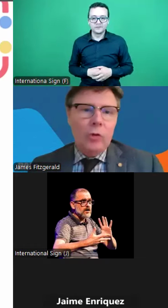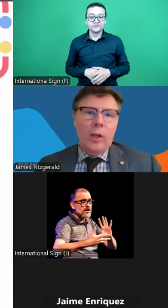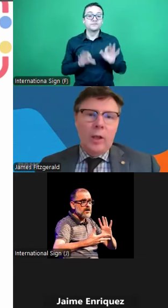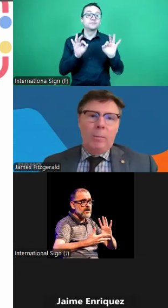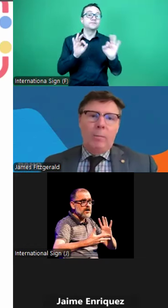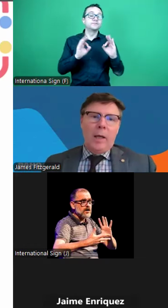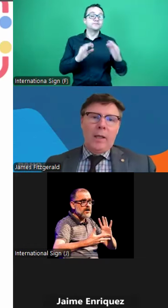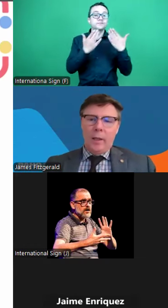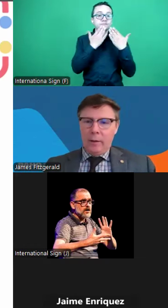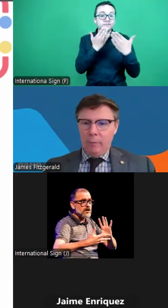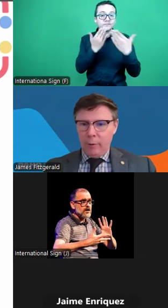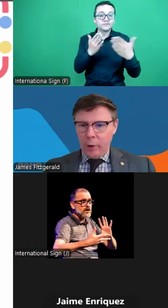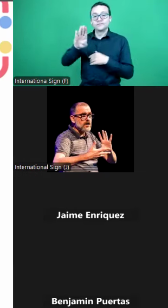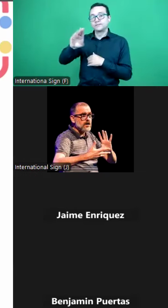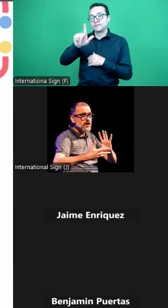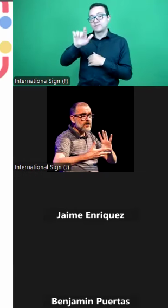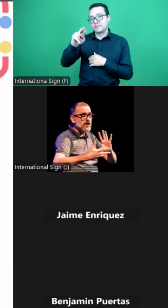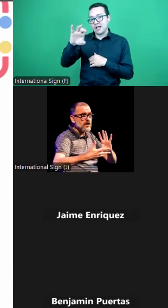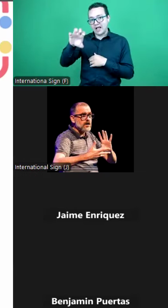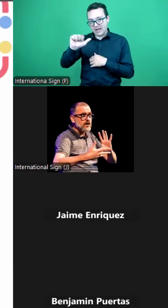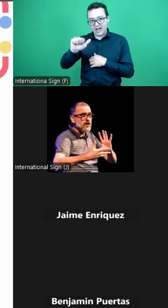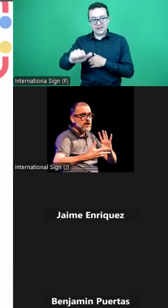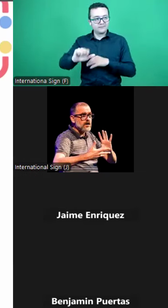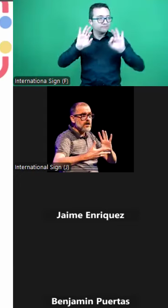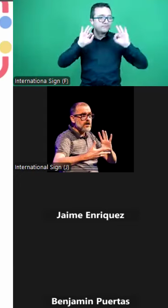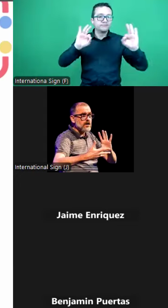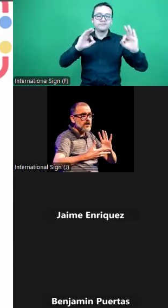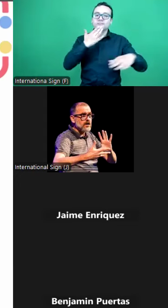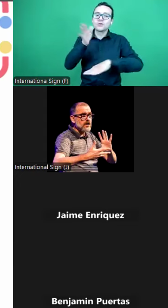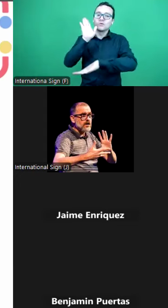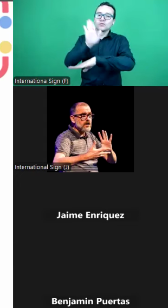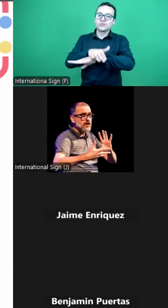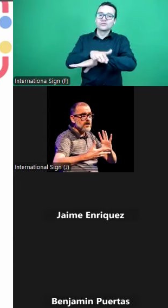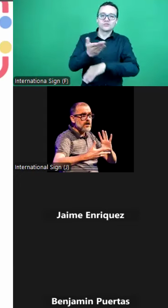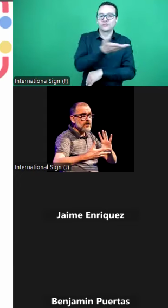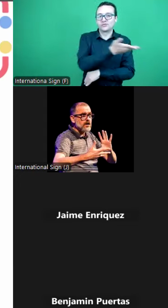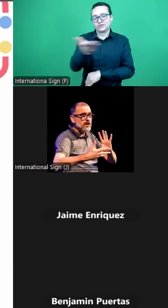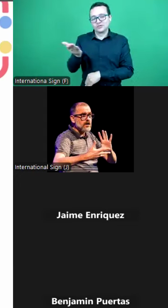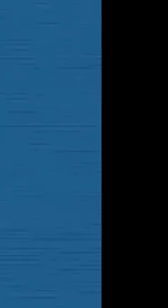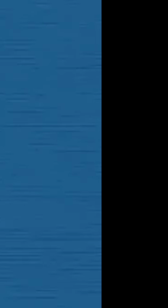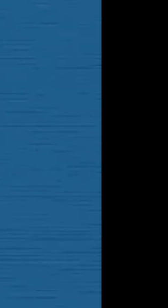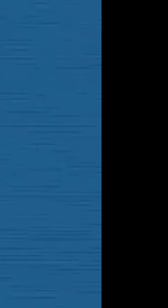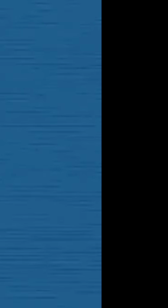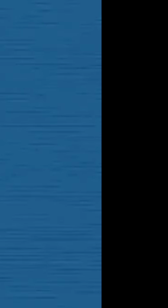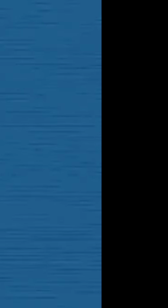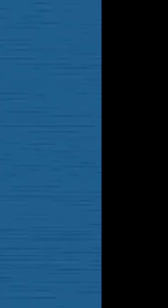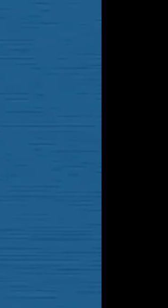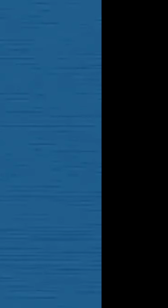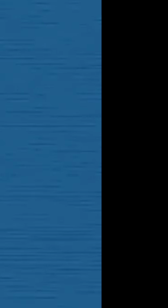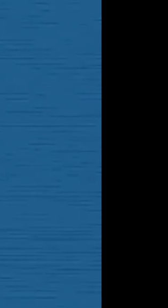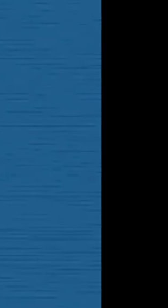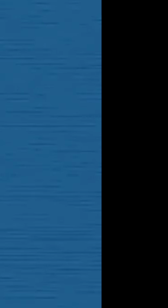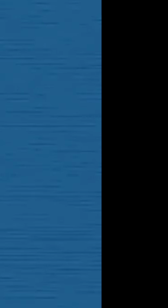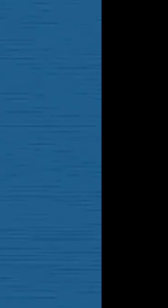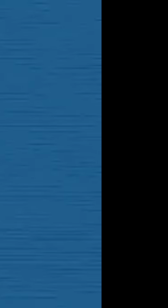finais. Blanca, very good afternoon to everyone. Good morning. Muito obrigada, Blanca. Muito obrigada. Bom dia, boa tarde,